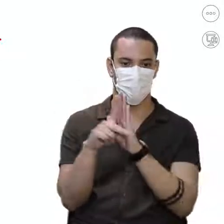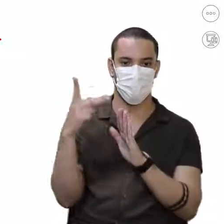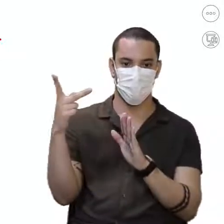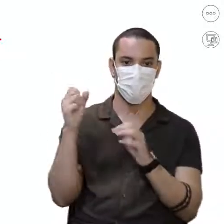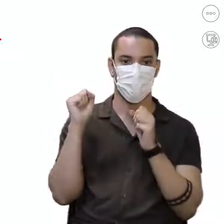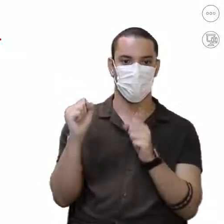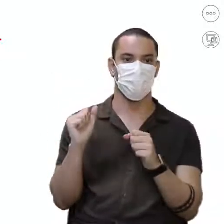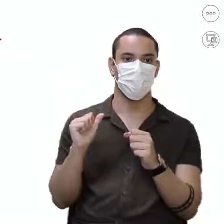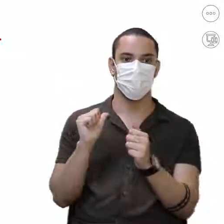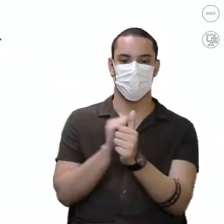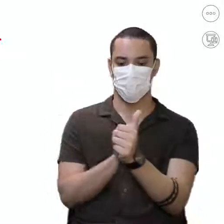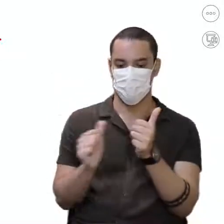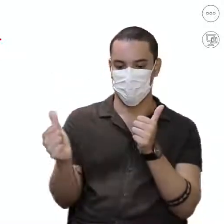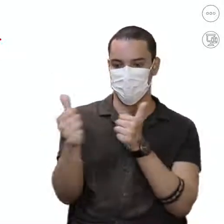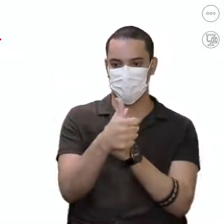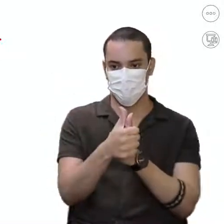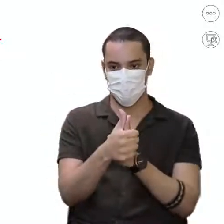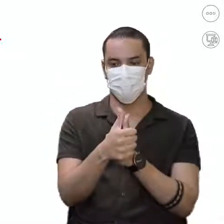pode